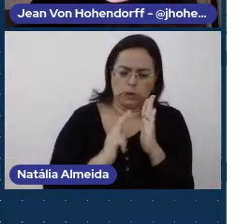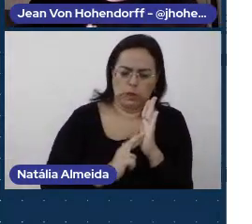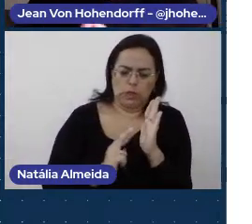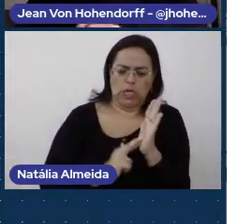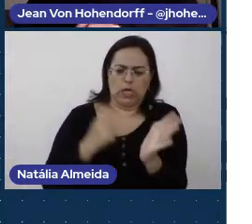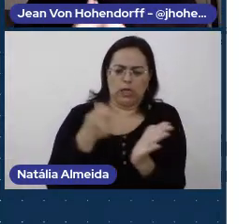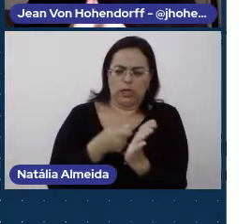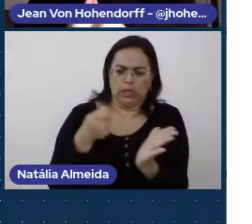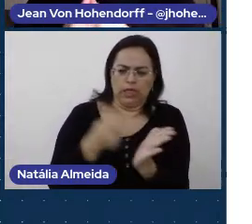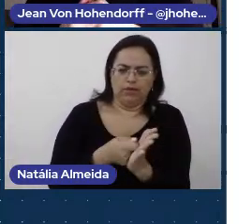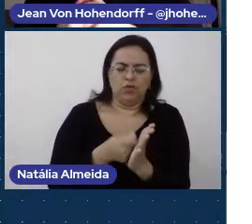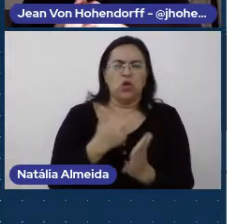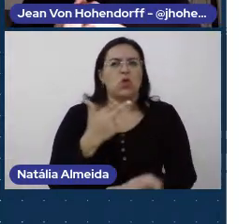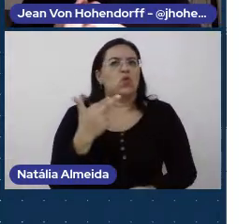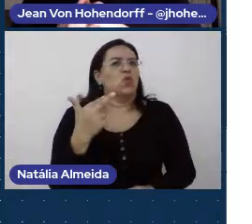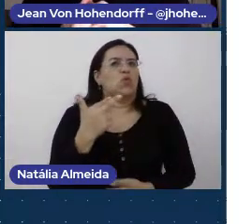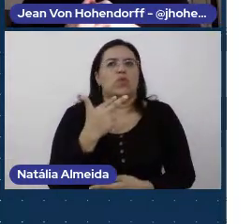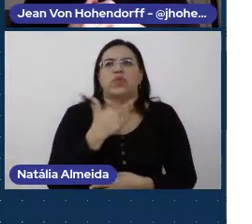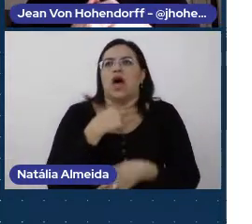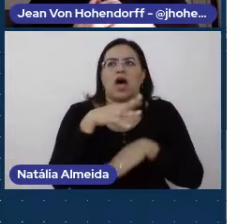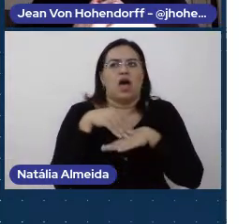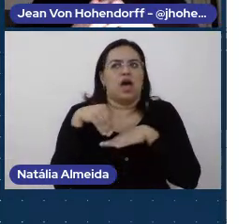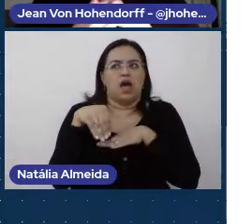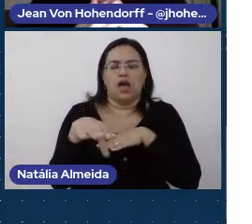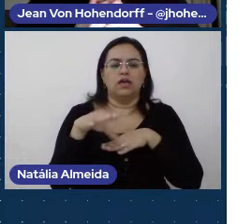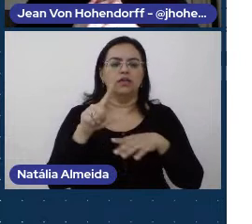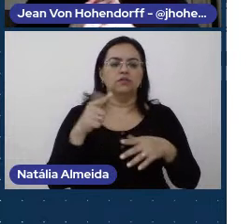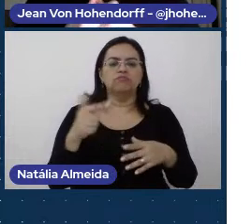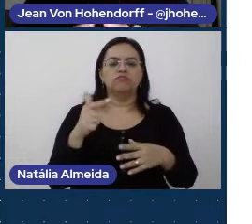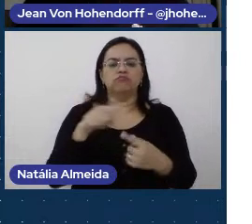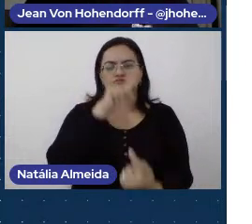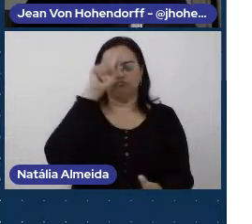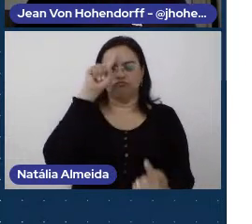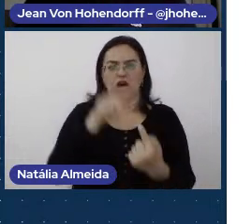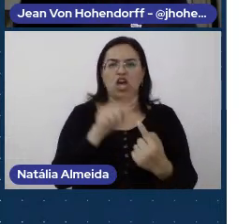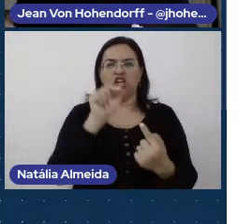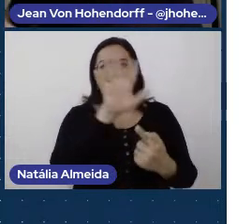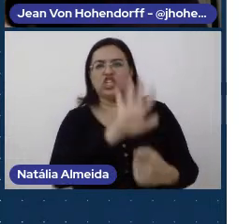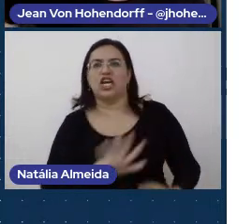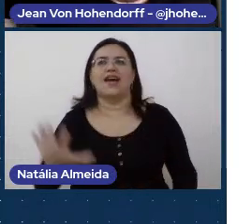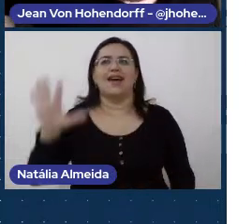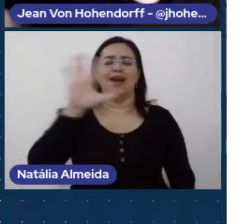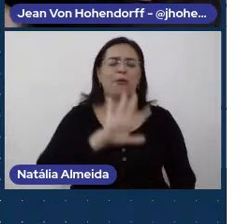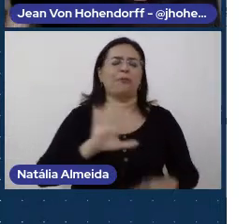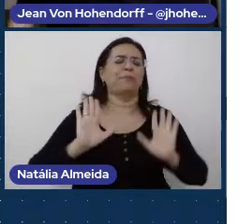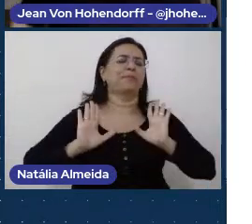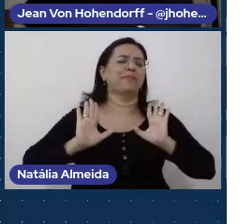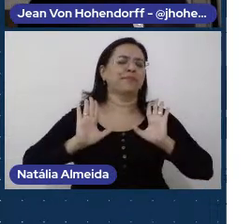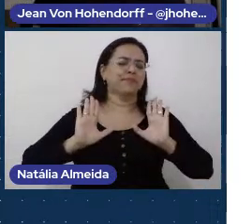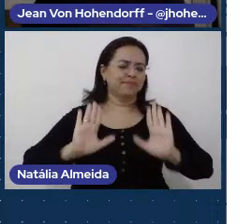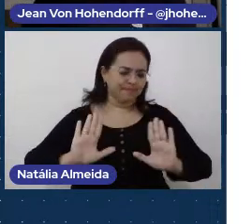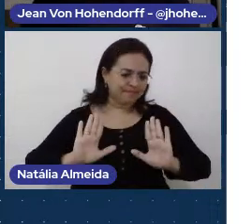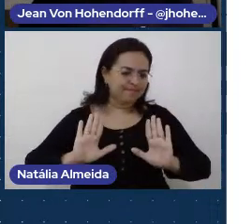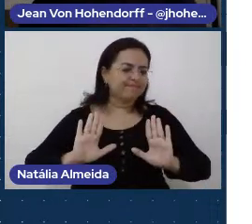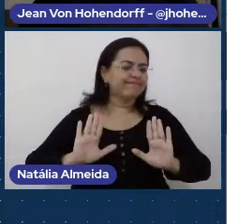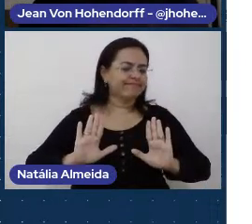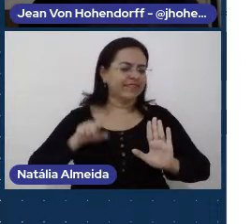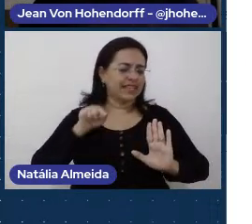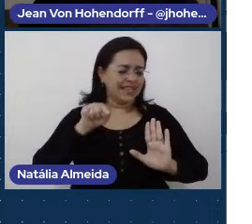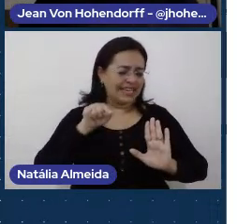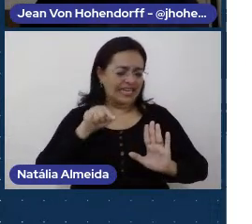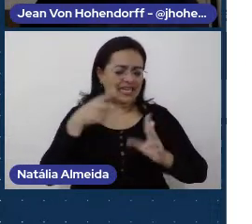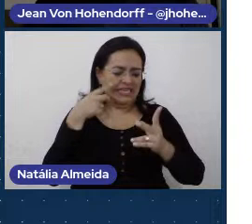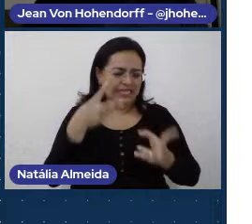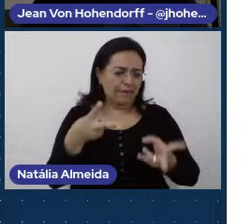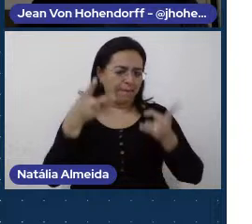não é possível replicar e que não visa a generalização. Quando a gente pensa nessa percepção da pesquisa